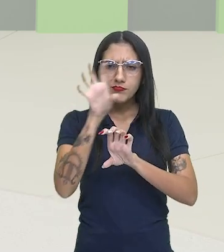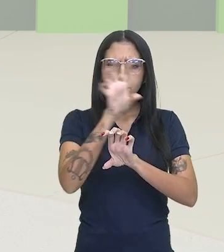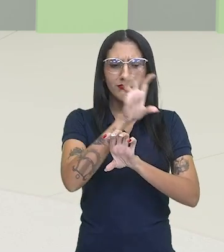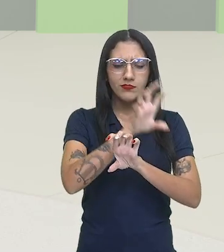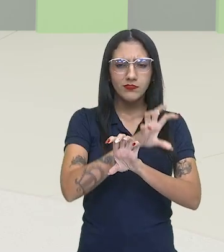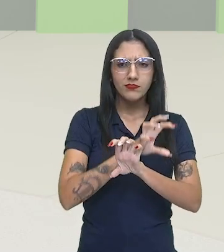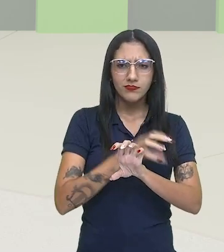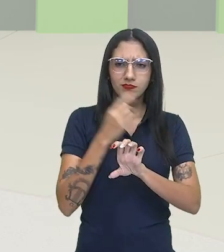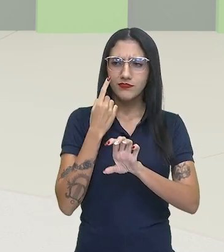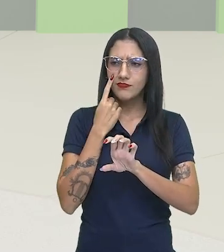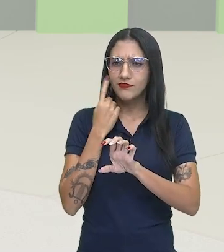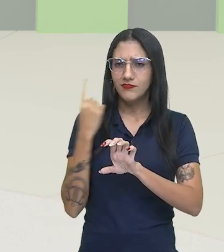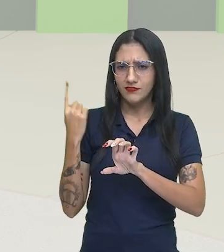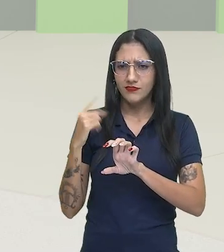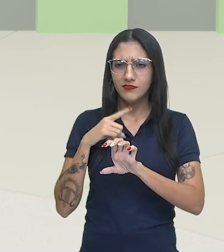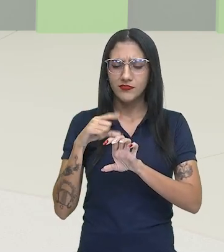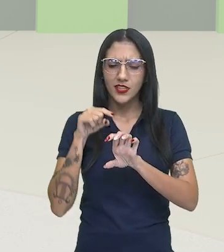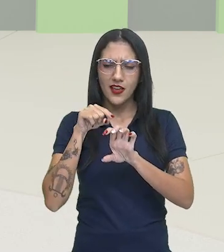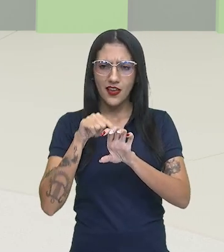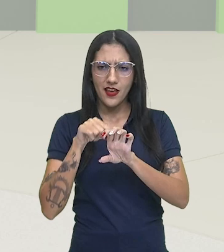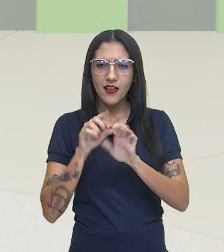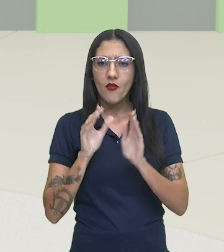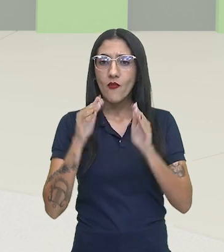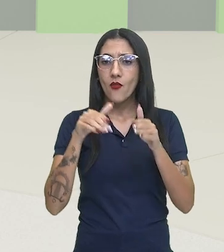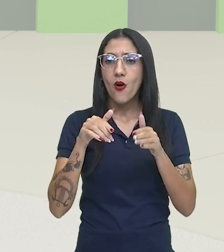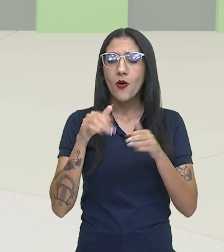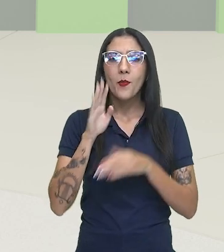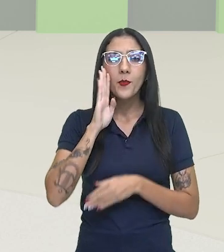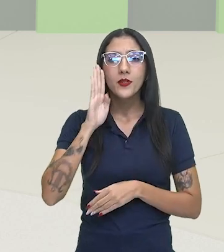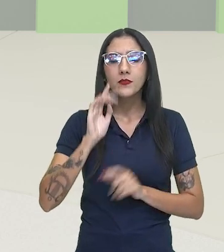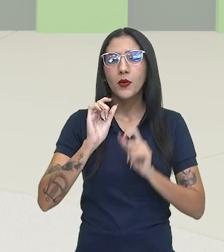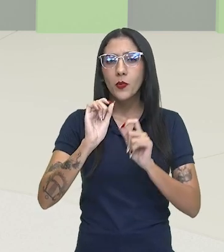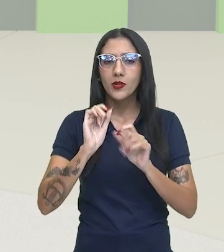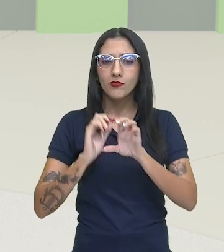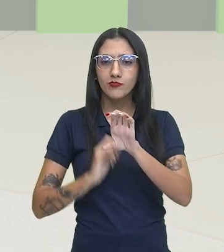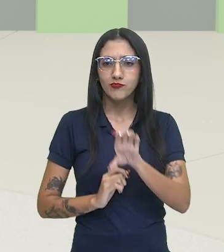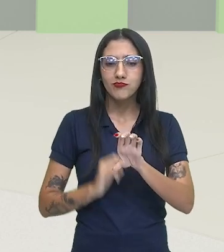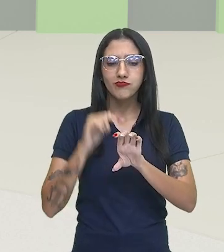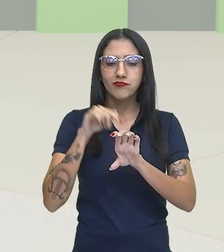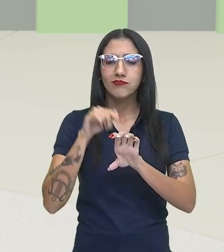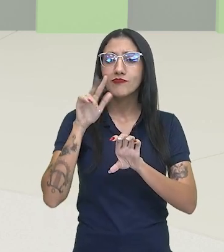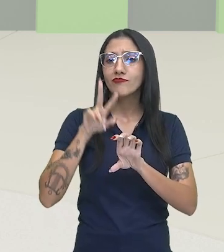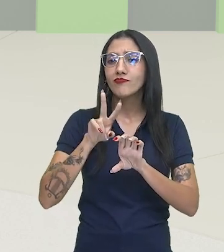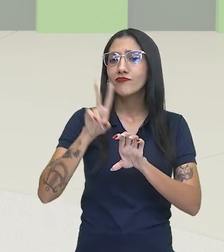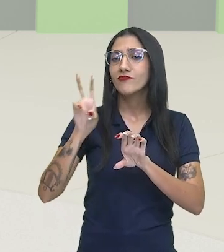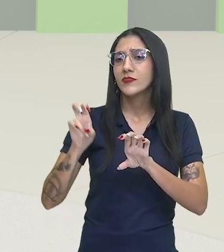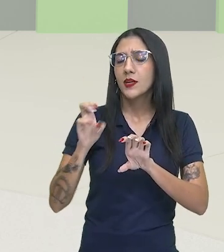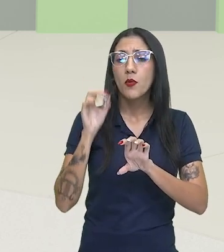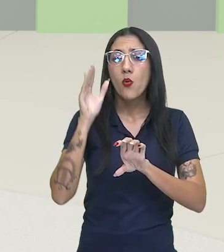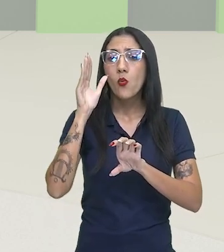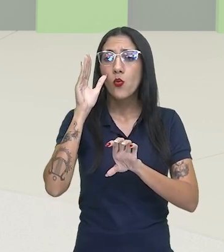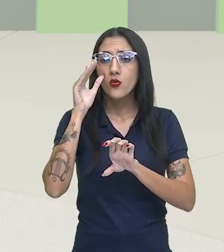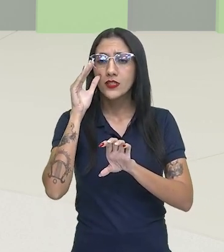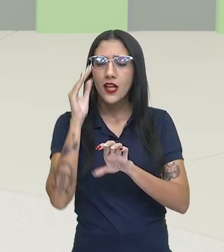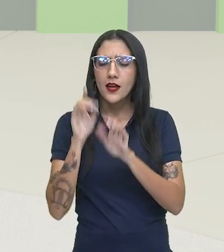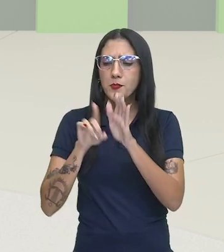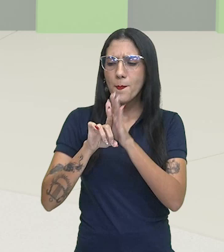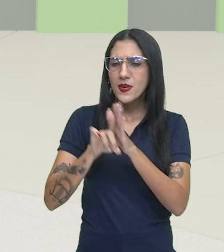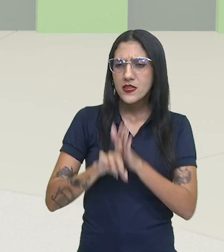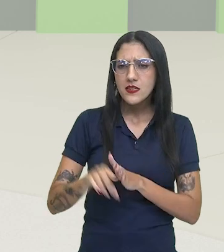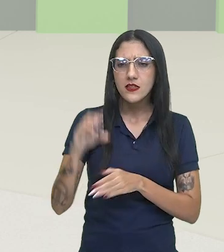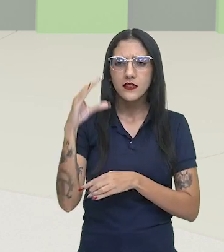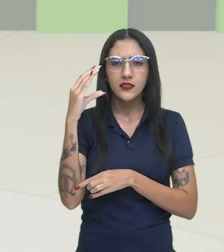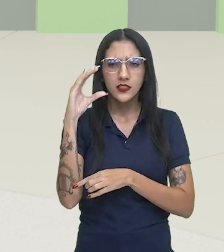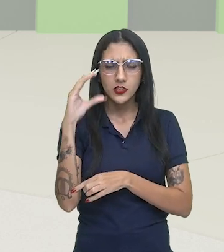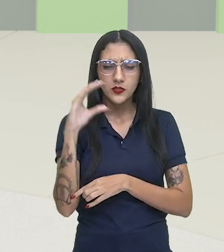que nós temos ali ao centro do mapa mental, né, o tema curiosidade e a pesquisa